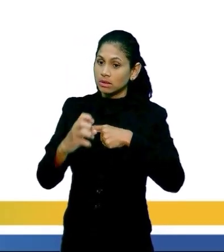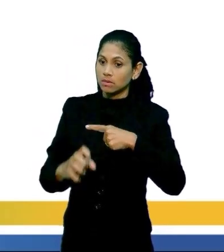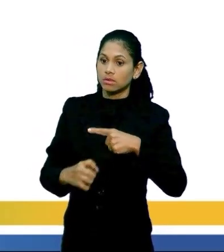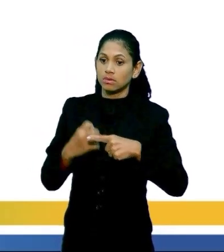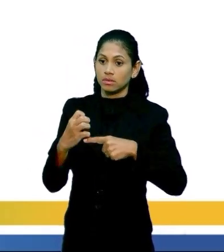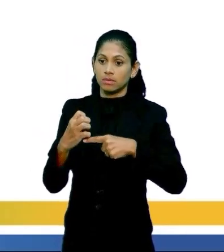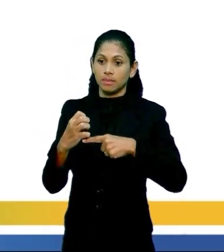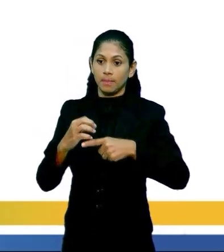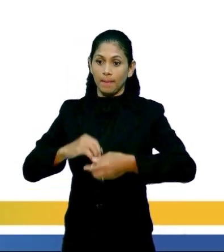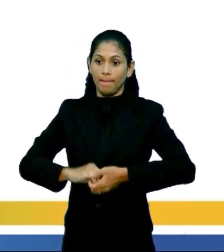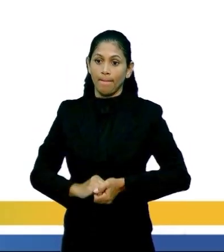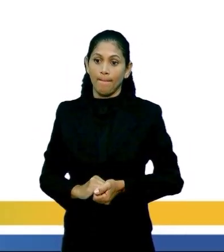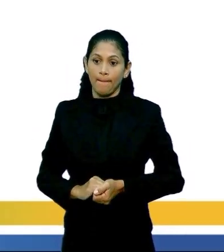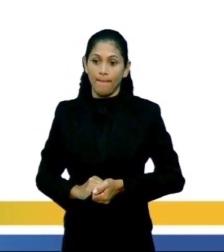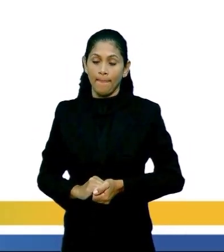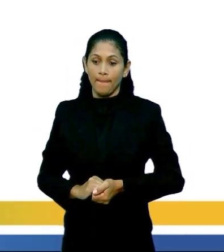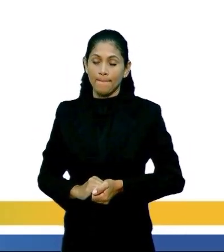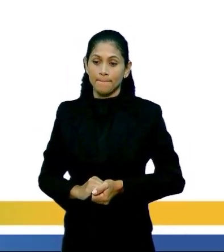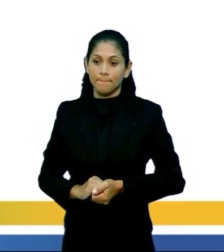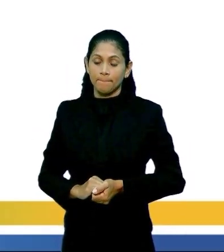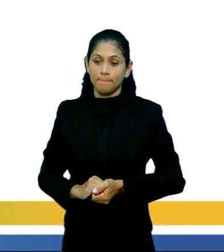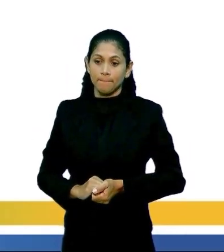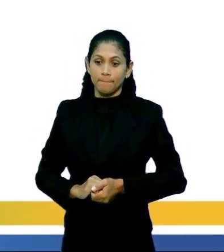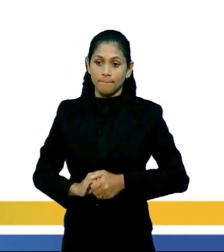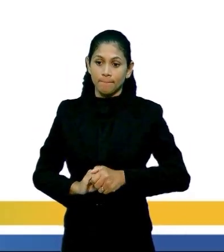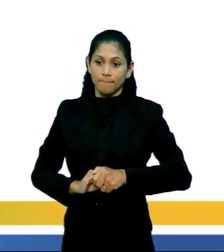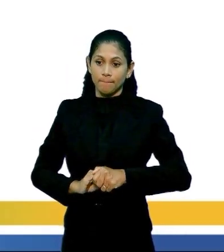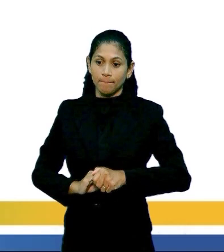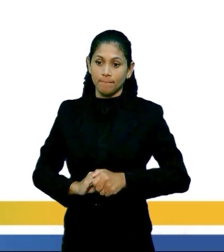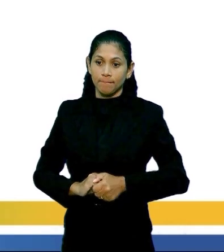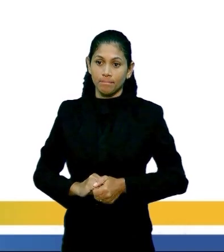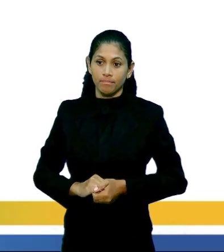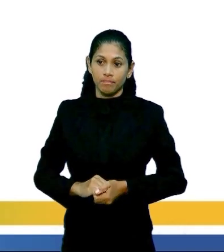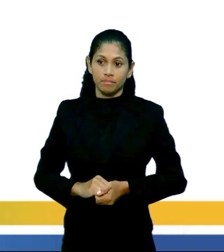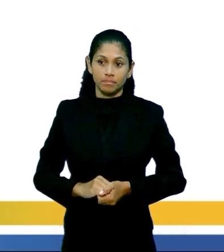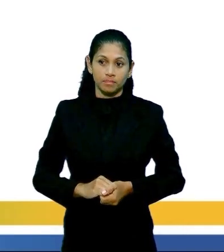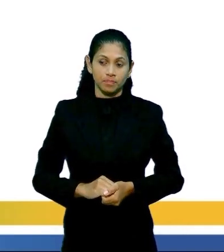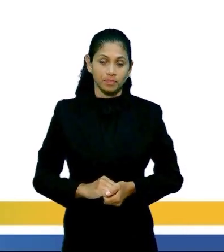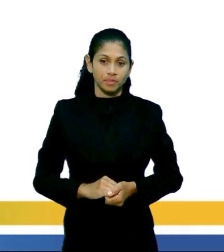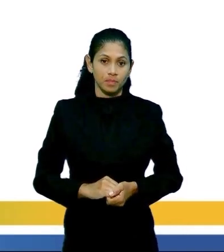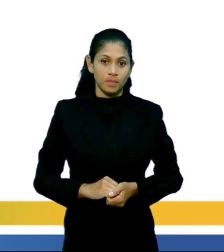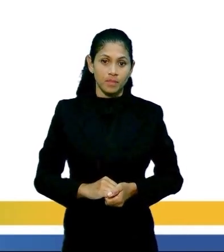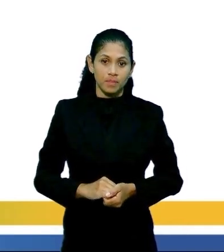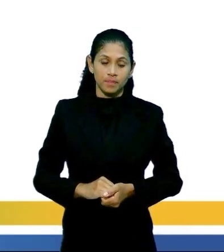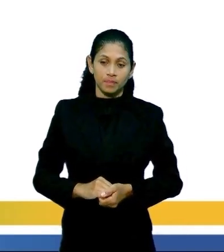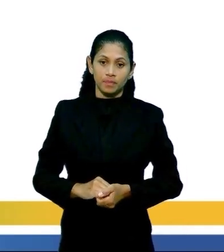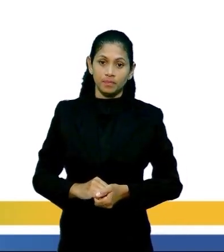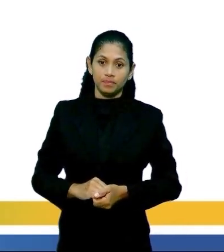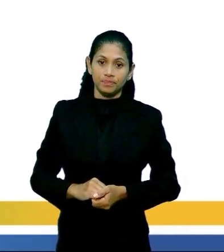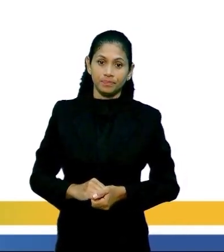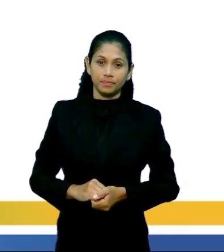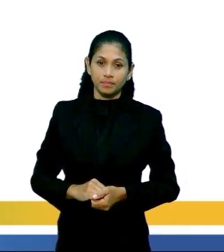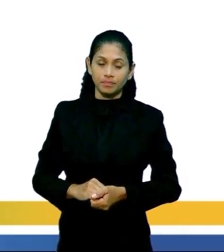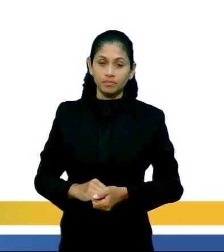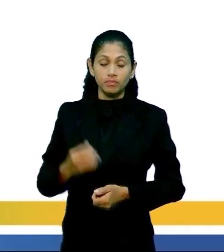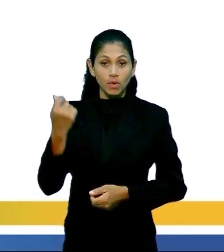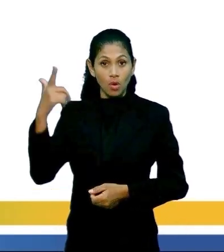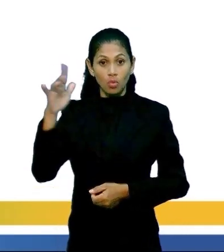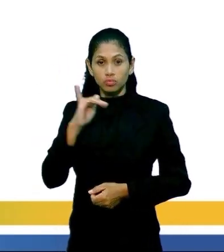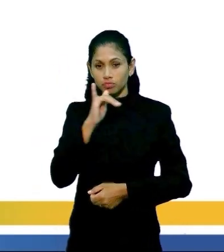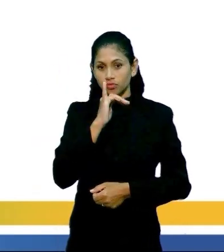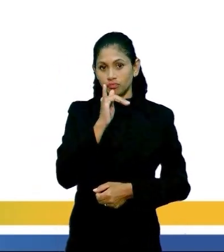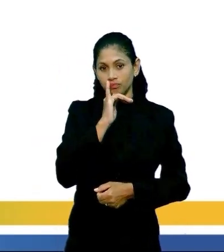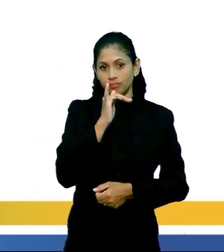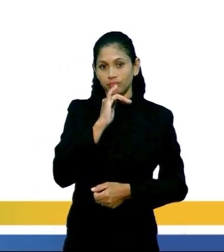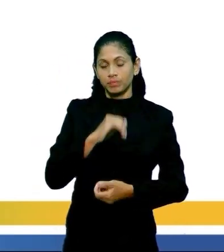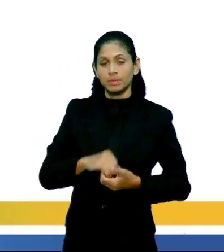último subnível. Ficou 3S1. Totalizando 3 camadas. Outros exemplos, nós